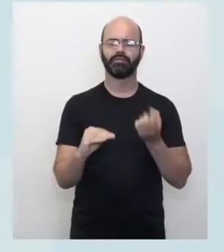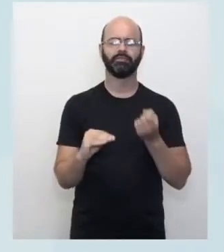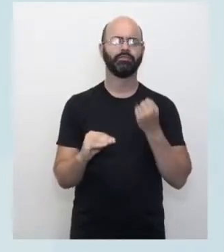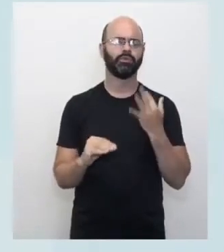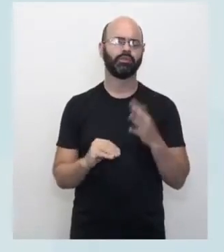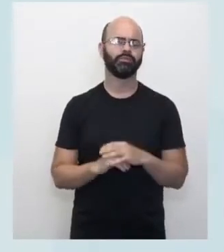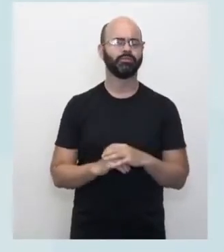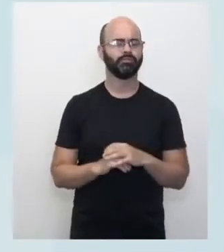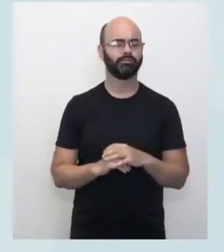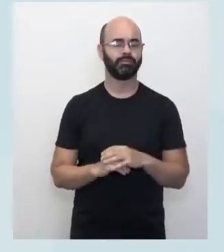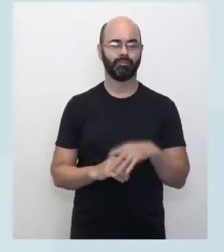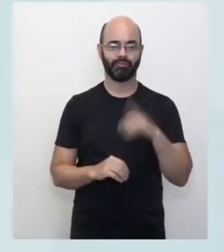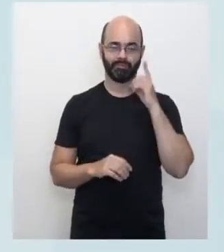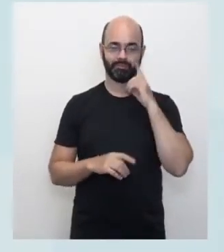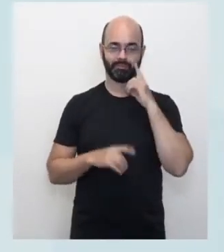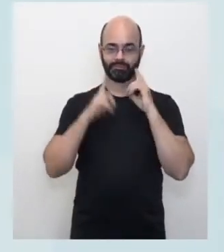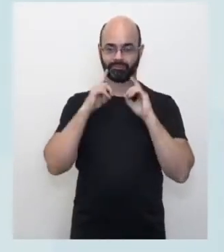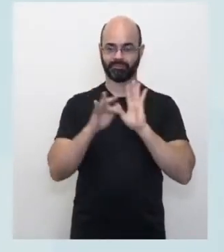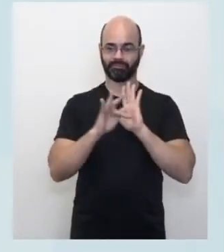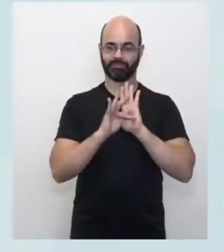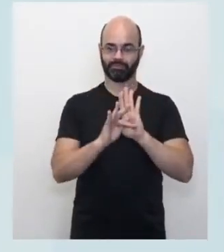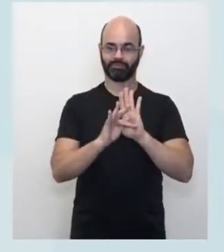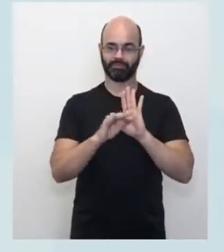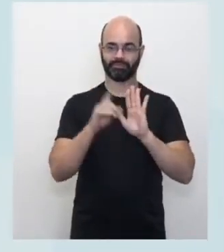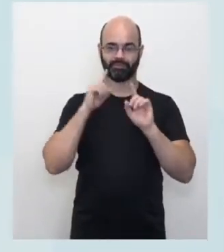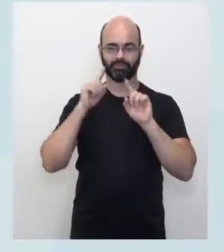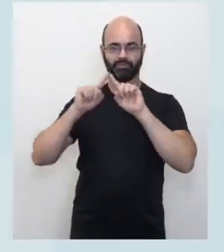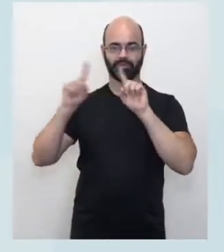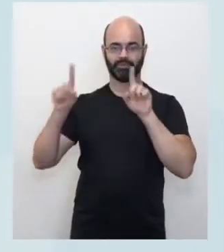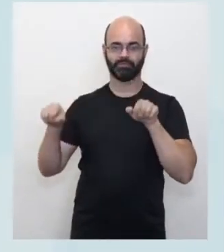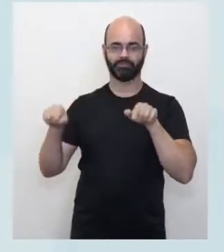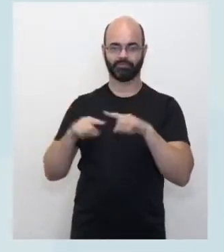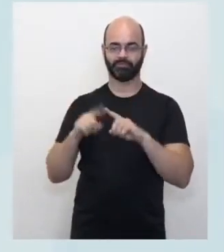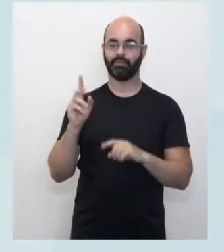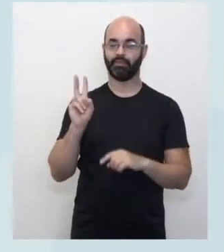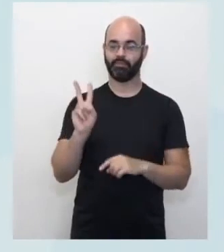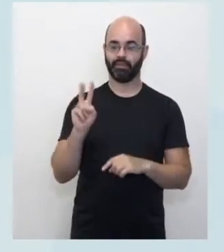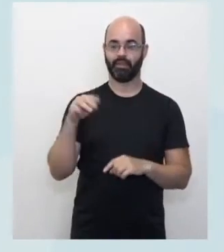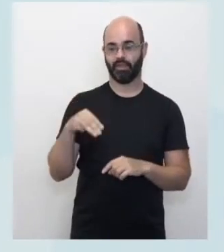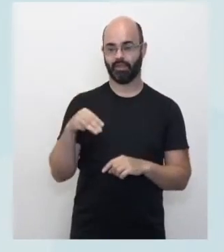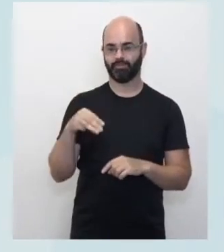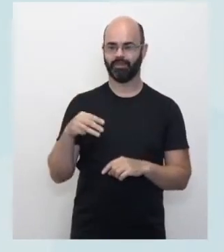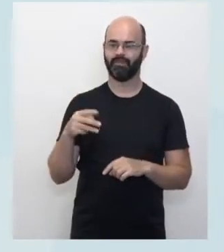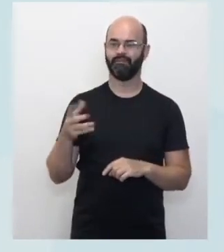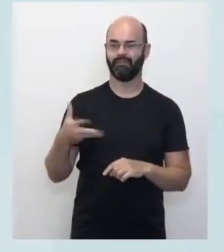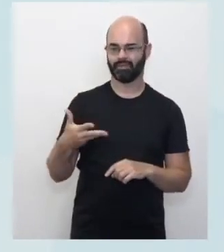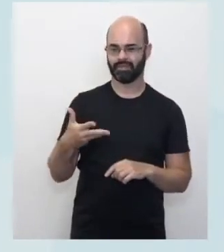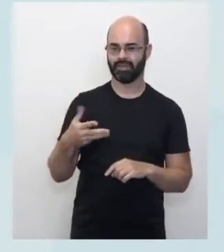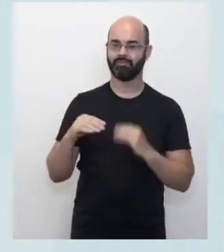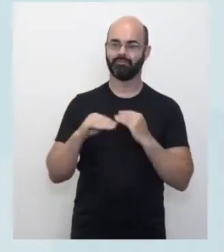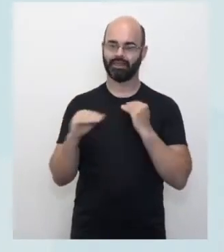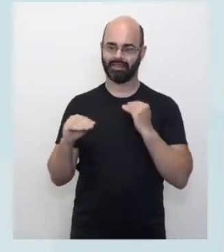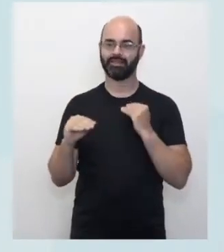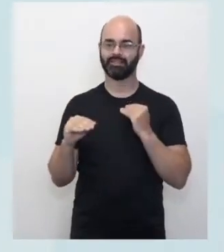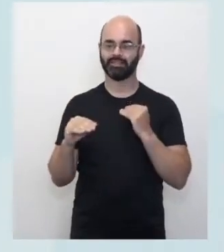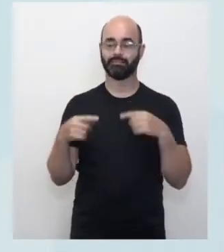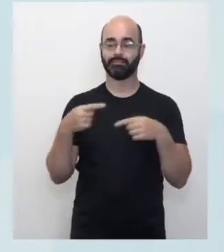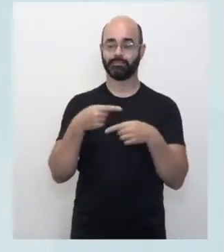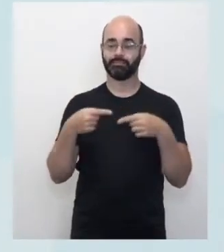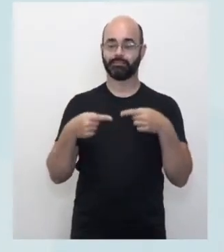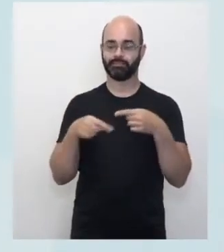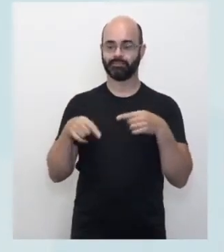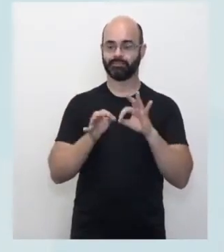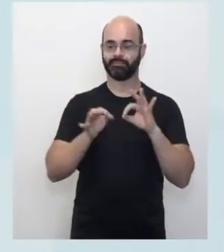você olhar aí a fórmula da velocidade média, que a gente usou velocidade média como VM, é a razão entre a distância